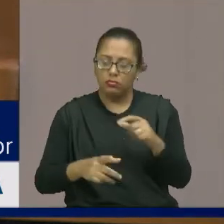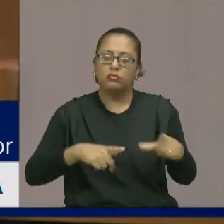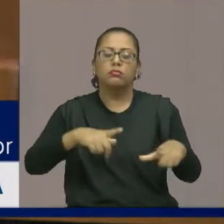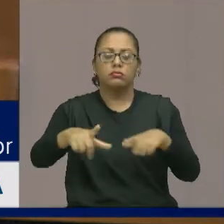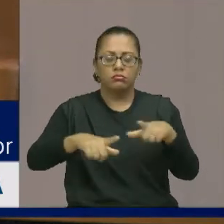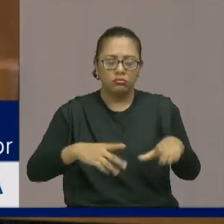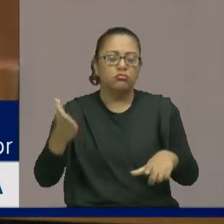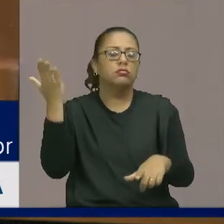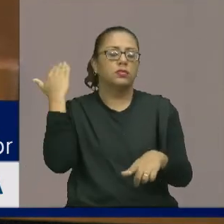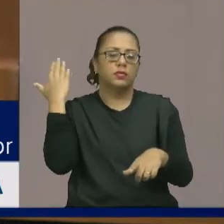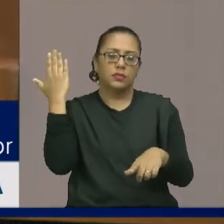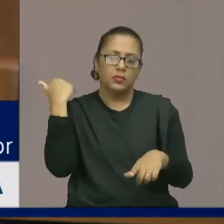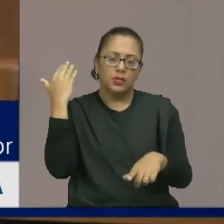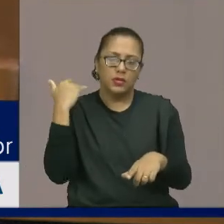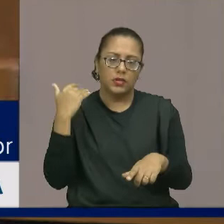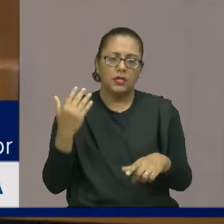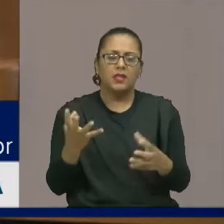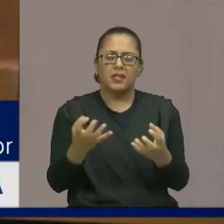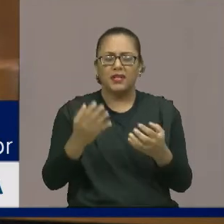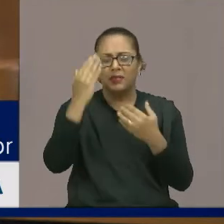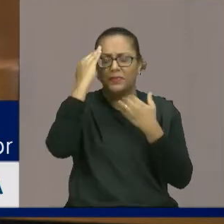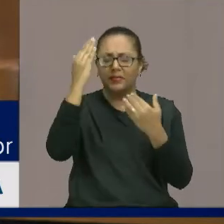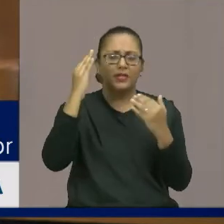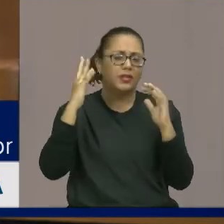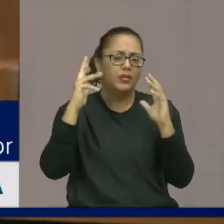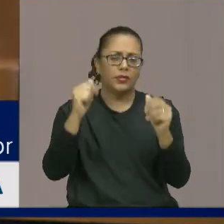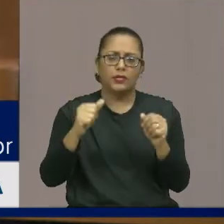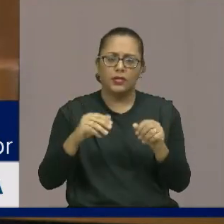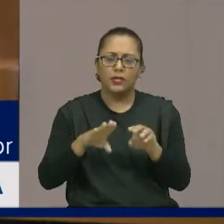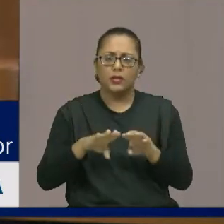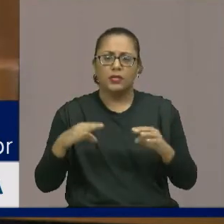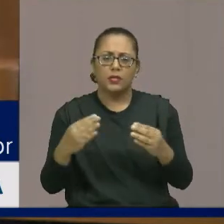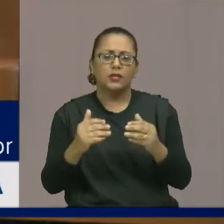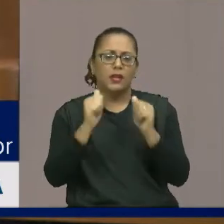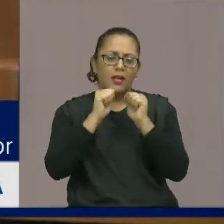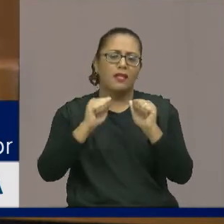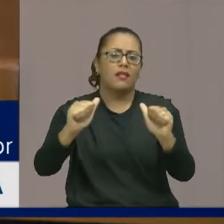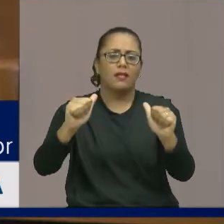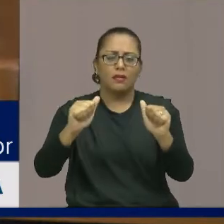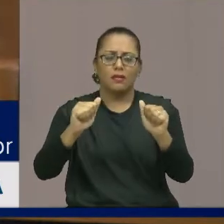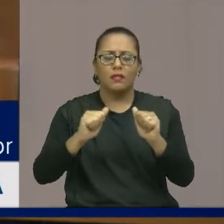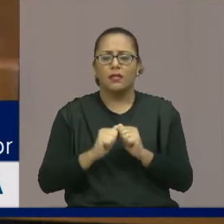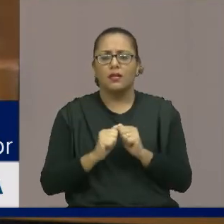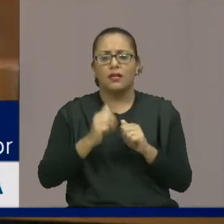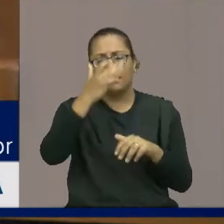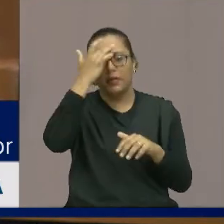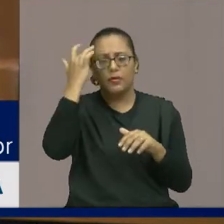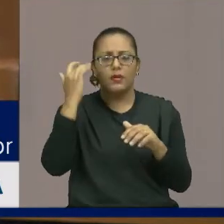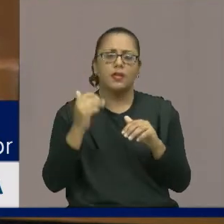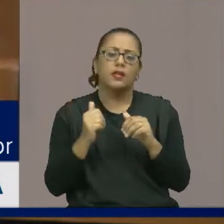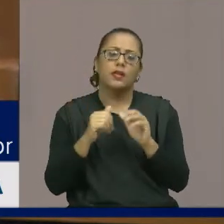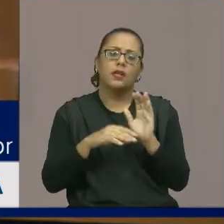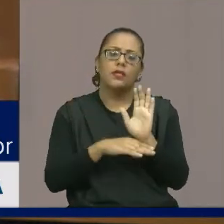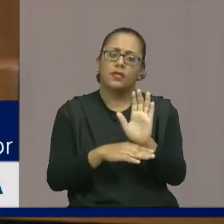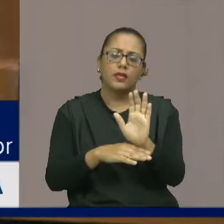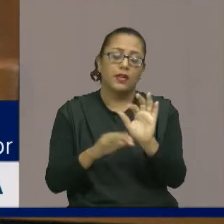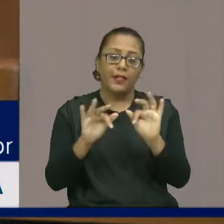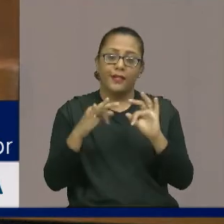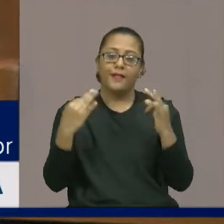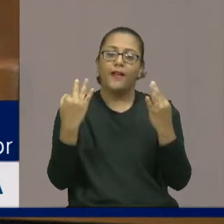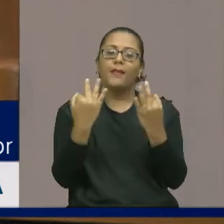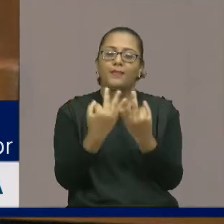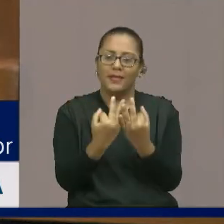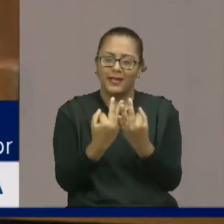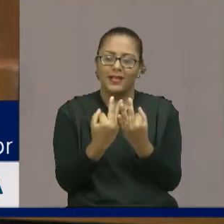Quero agradecer ao meu gabinete, à minha assessoria, às pessoas que nos ajudaram, à família que abriu